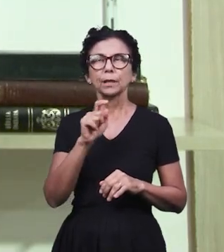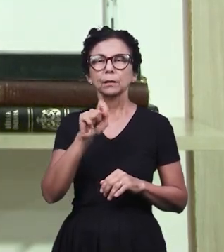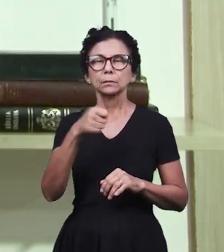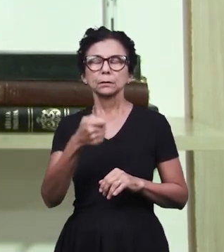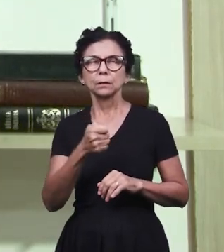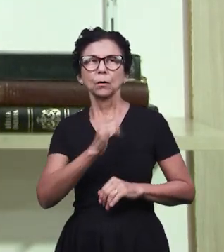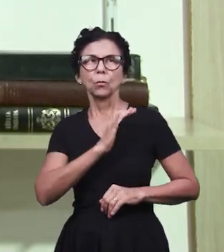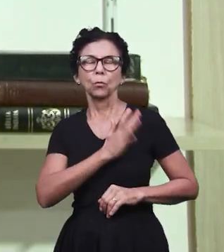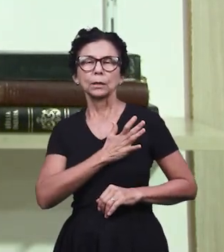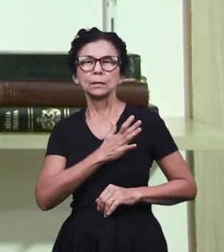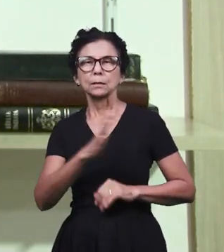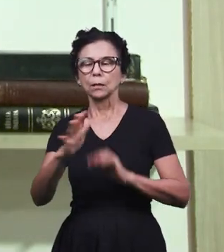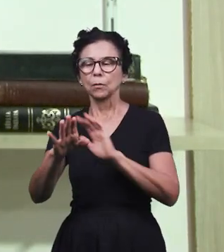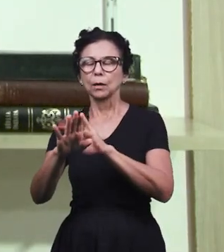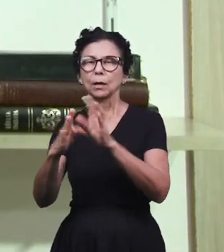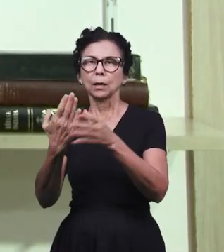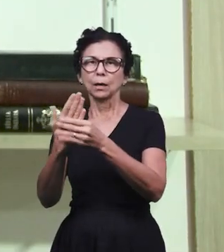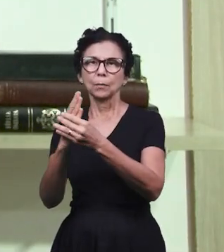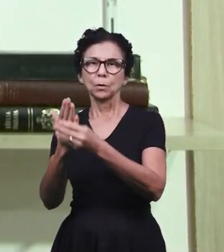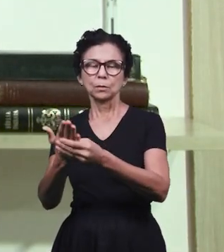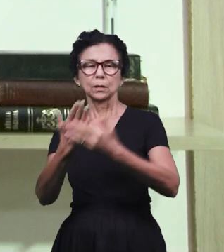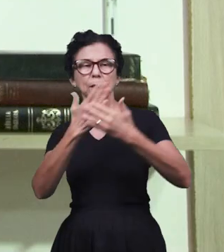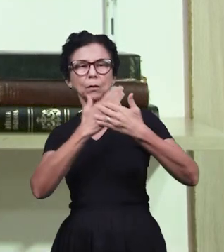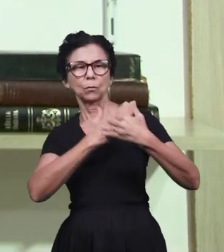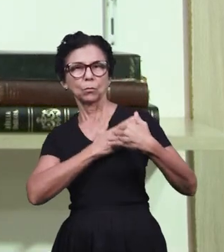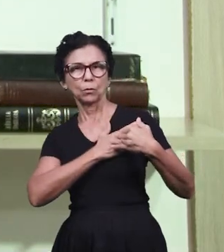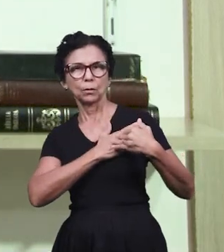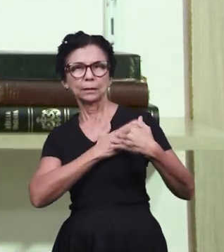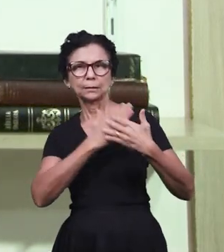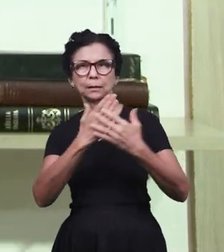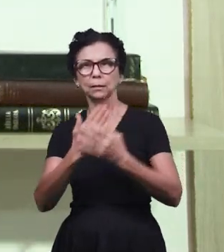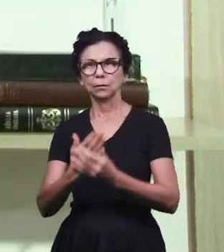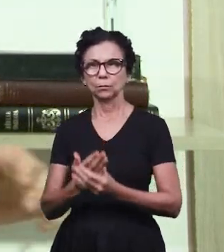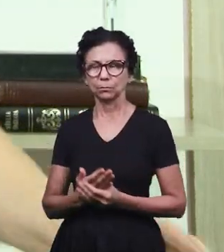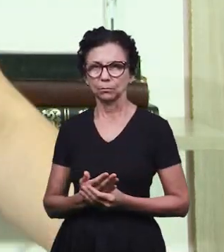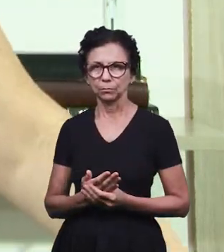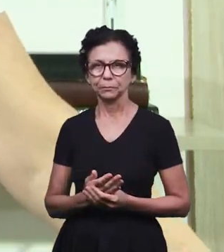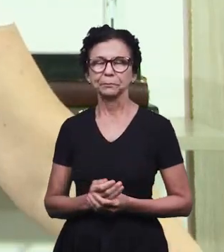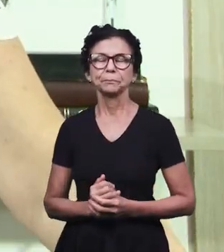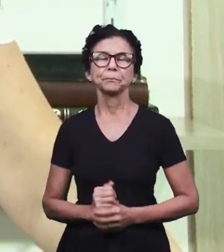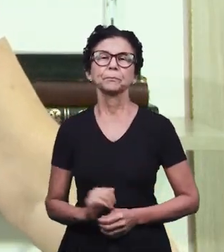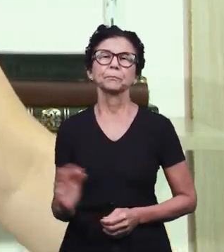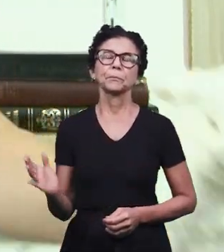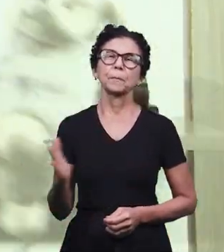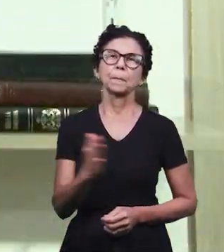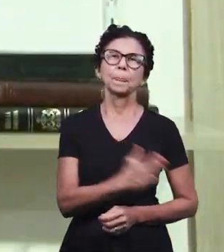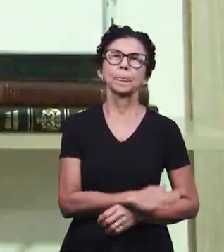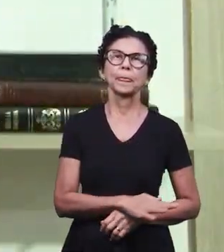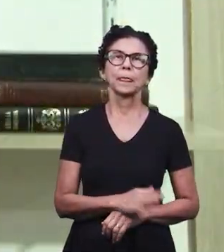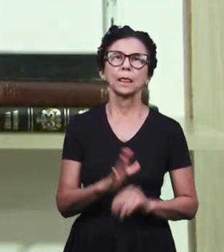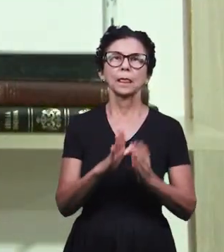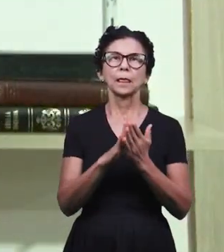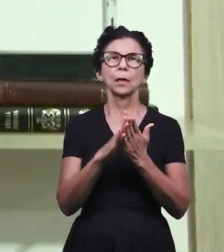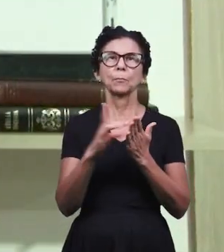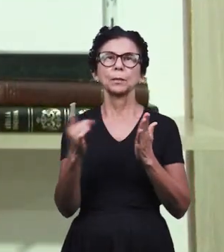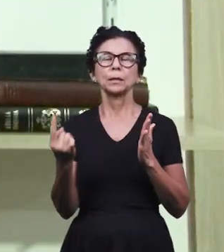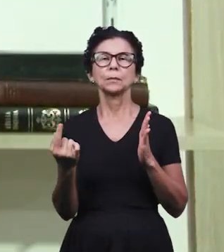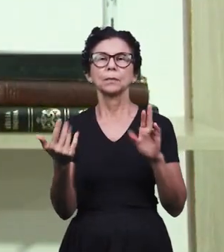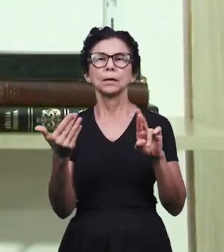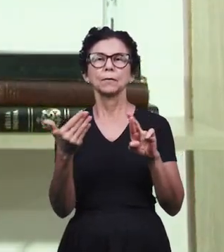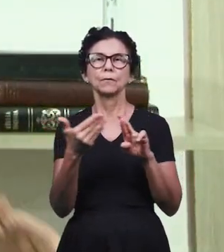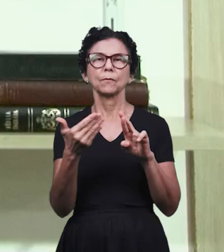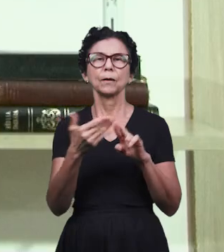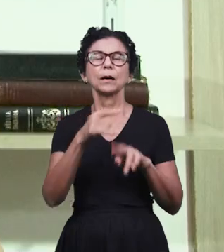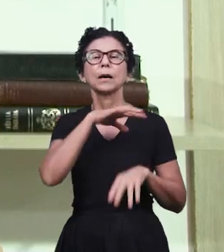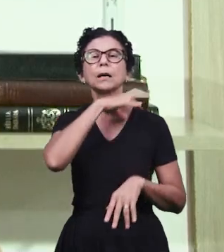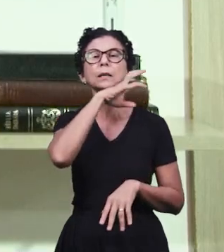também façam isso com as crianças. Trazer também animais da Bíblia, brinquedos do dia a dia,